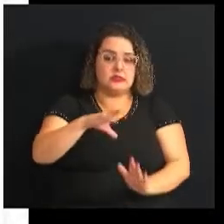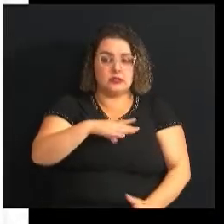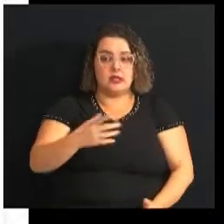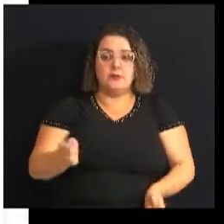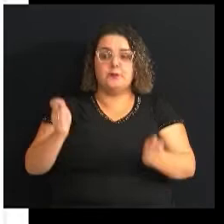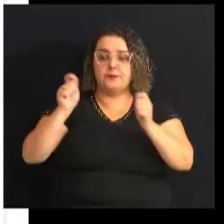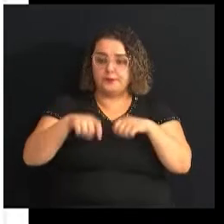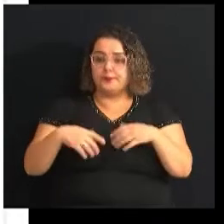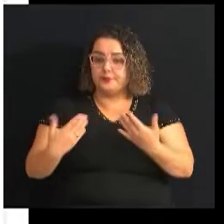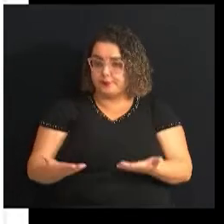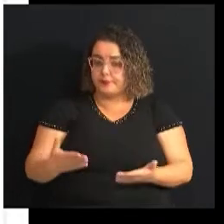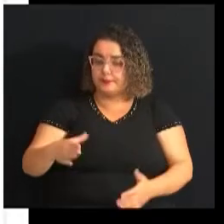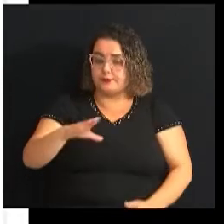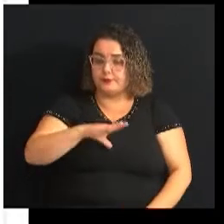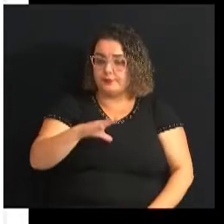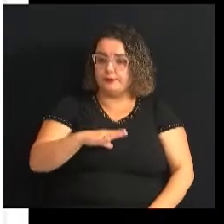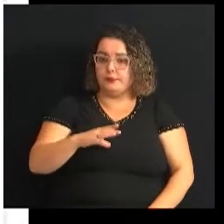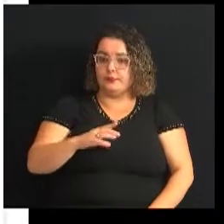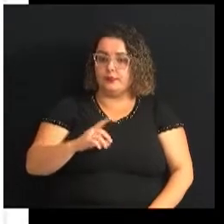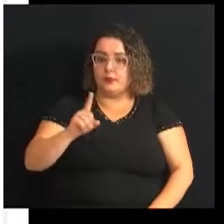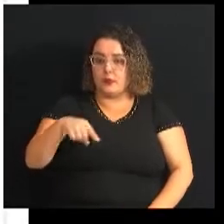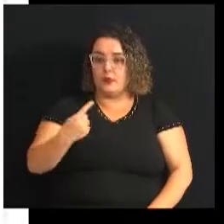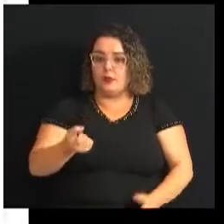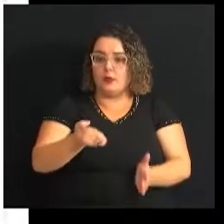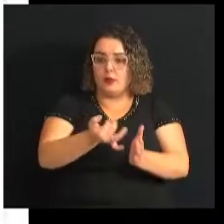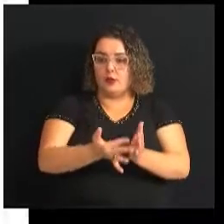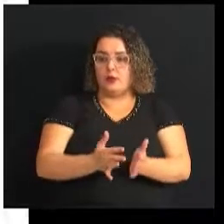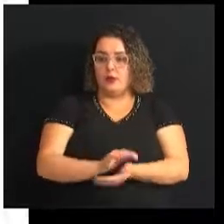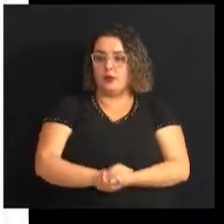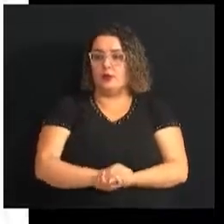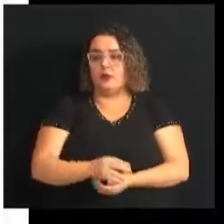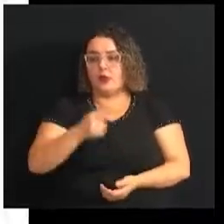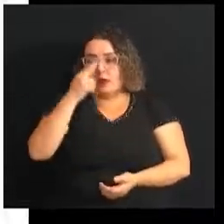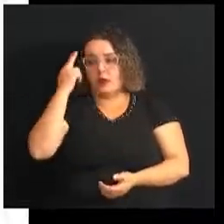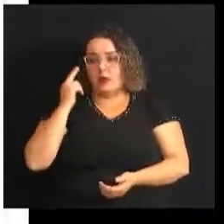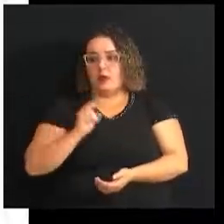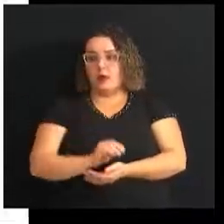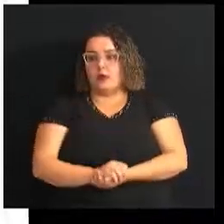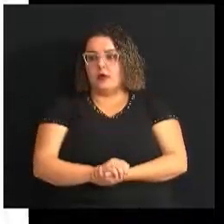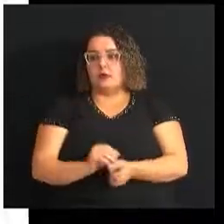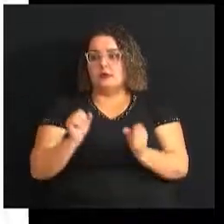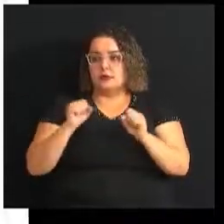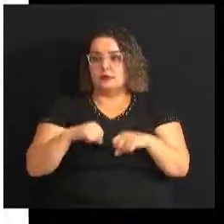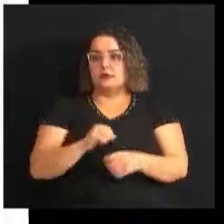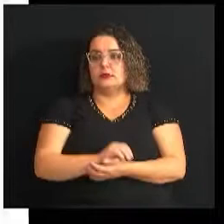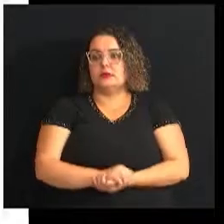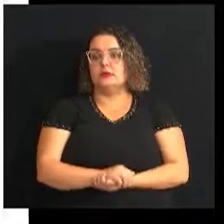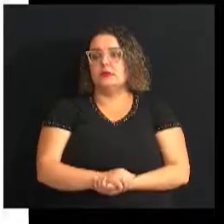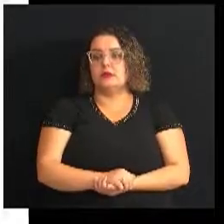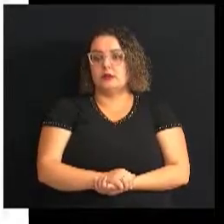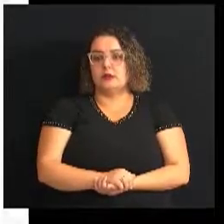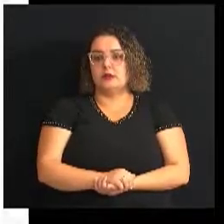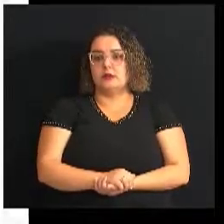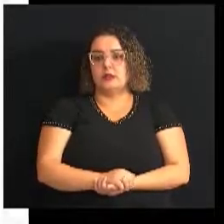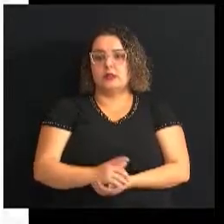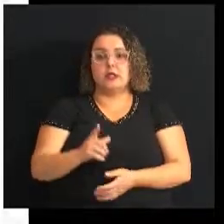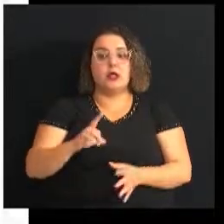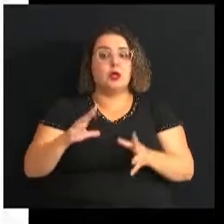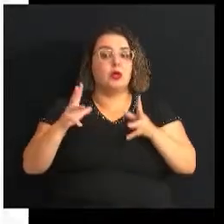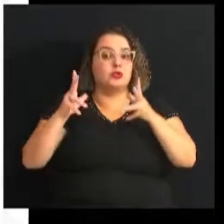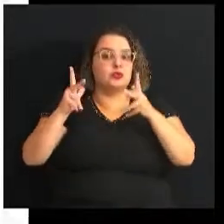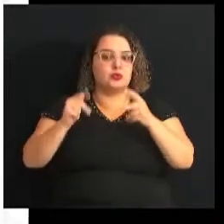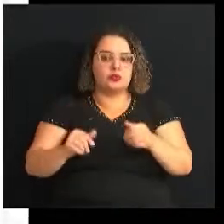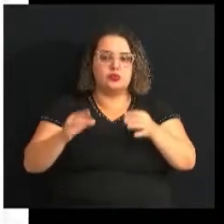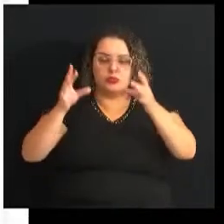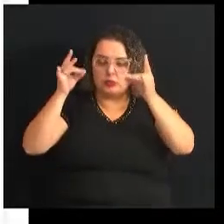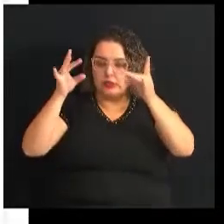do município. Vamos para a próxima página, Gabriel? Vamos para a próxima página, que daí a gente tem tudo que, olha,